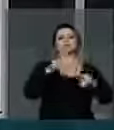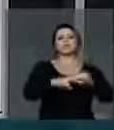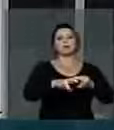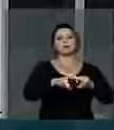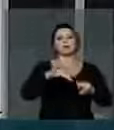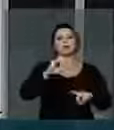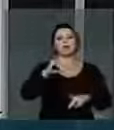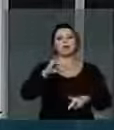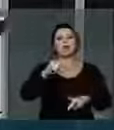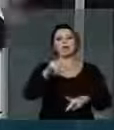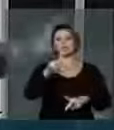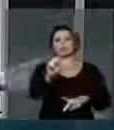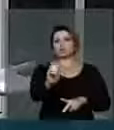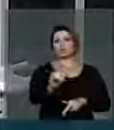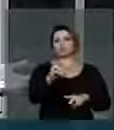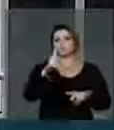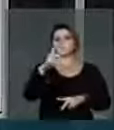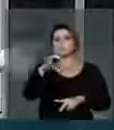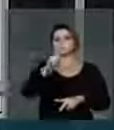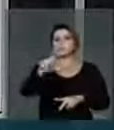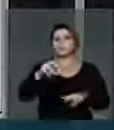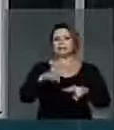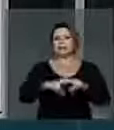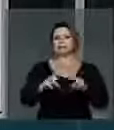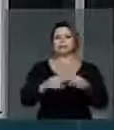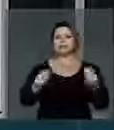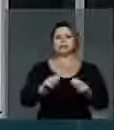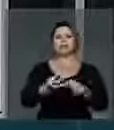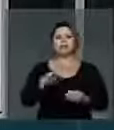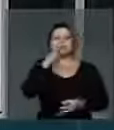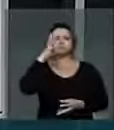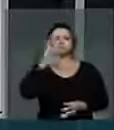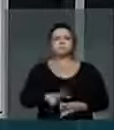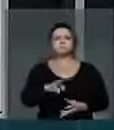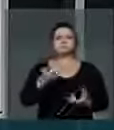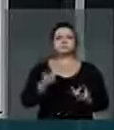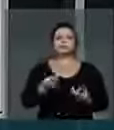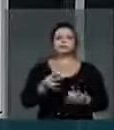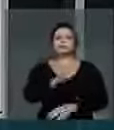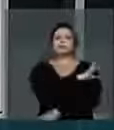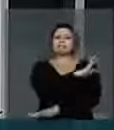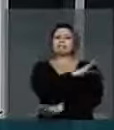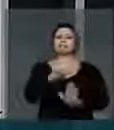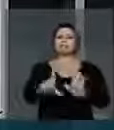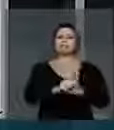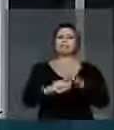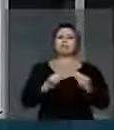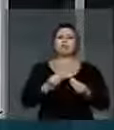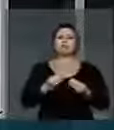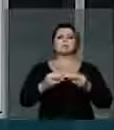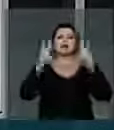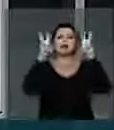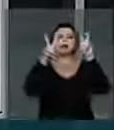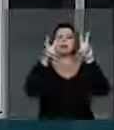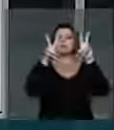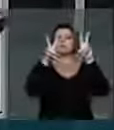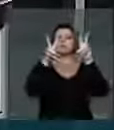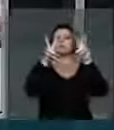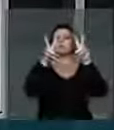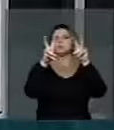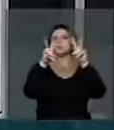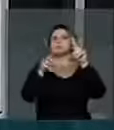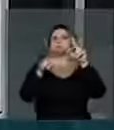revisão do Código Penal é uma agressão à técnica legislativa, coloca dentro do Código Penal matérias